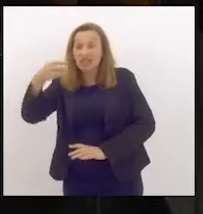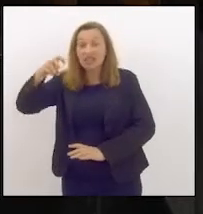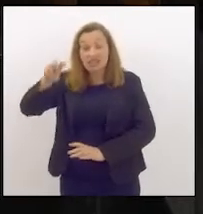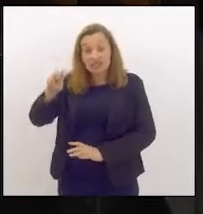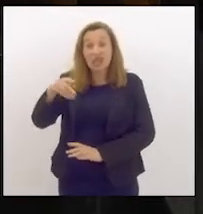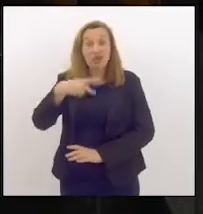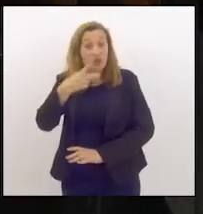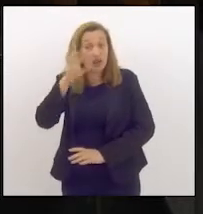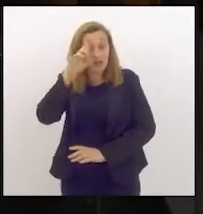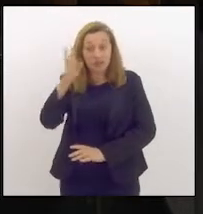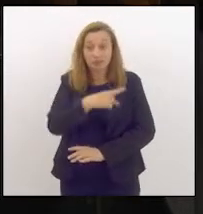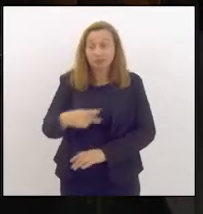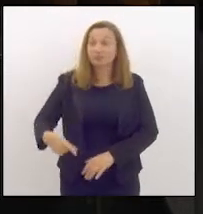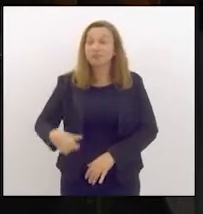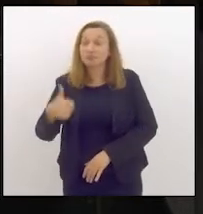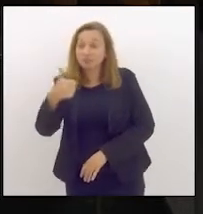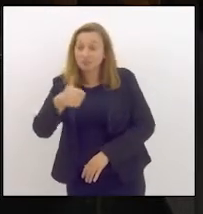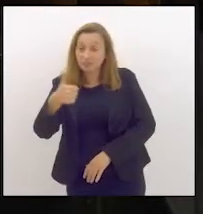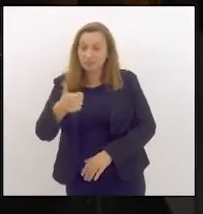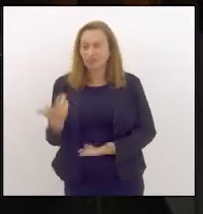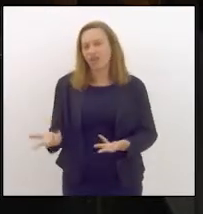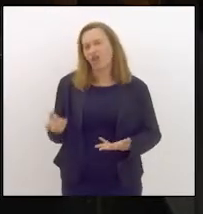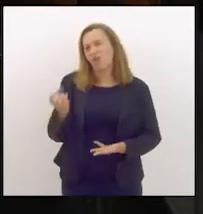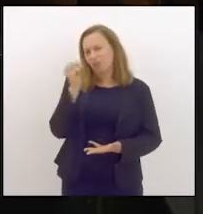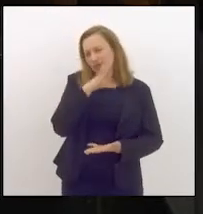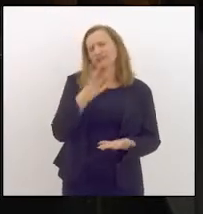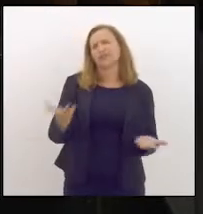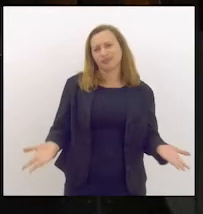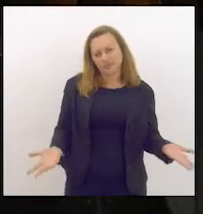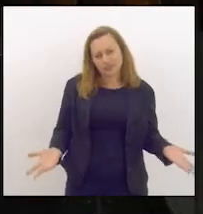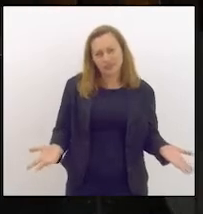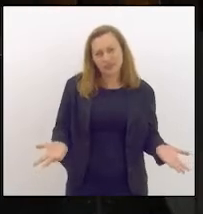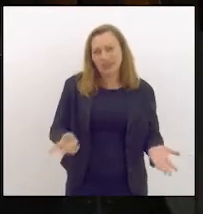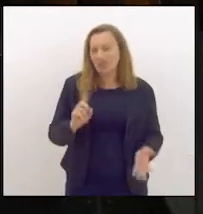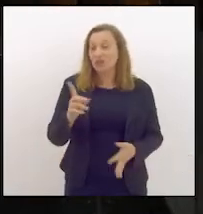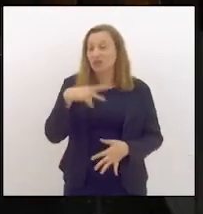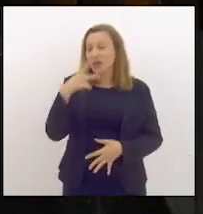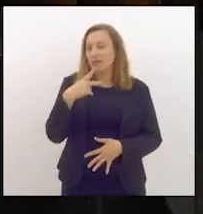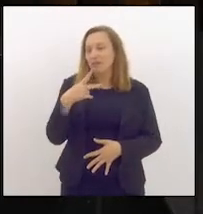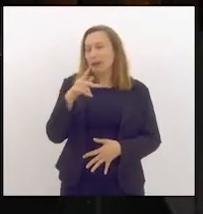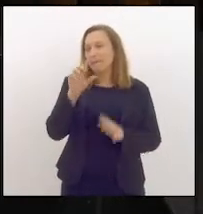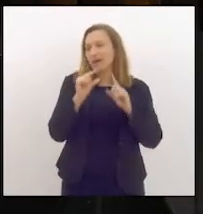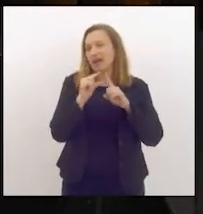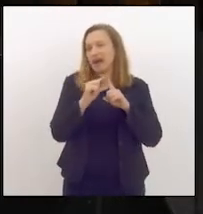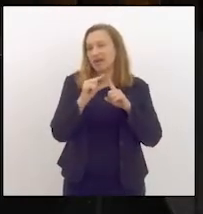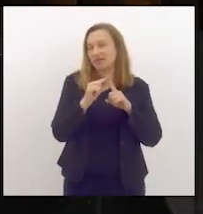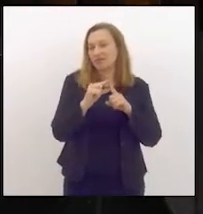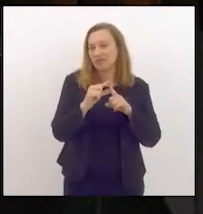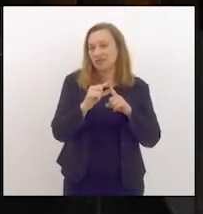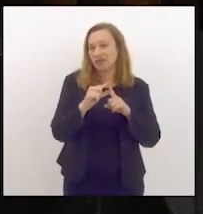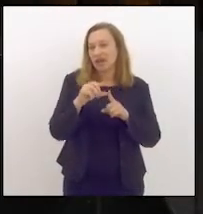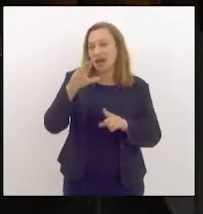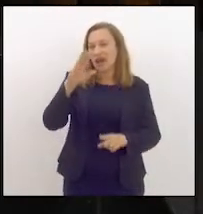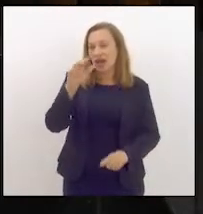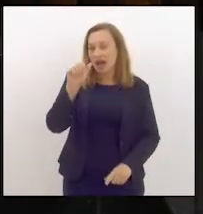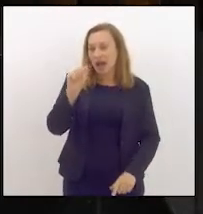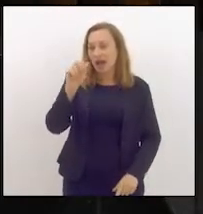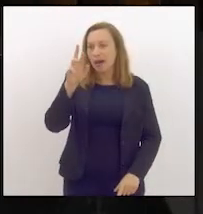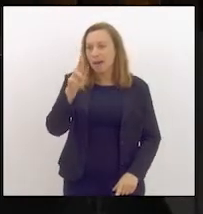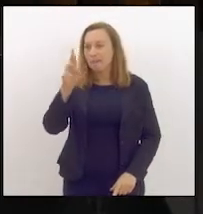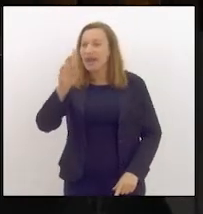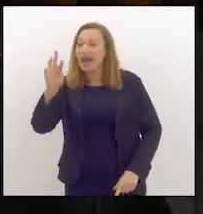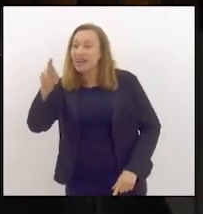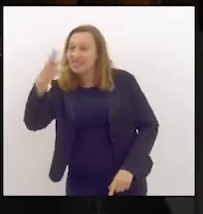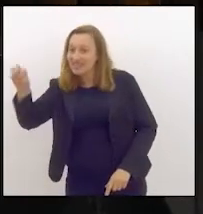seu presidente em primeiro lugar que é uma aberração aliás eu vou falar a palavra aberração Porque tem uma Deputado aqui já me processou por